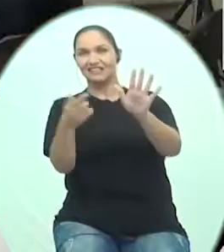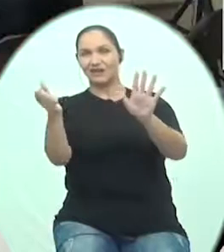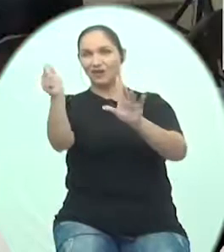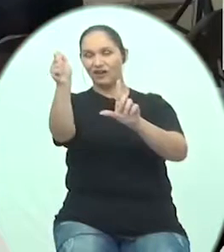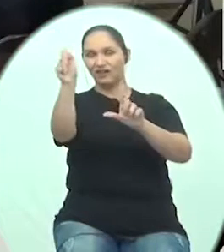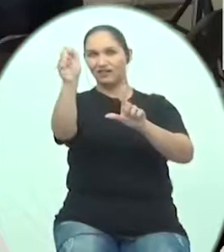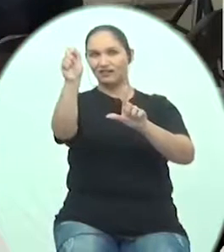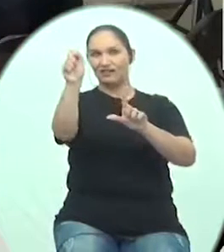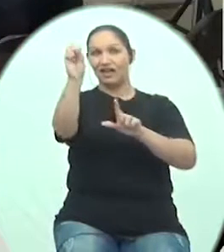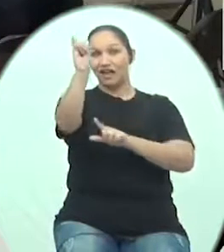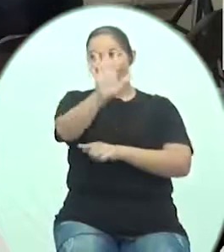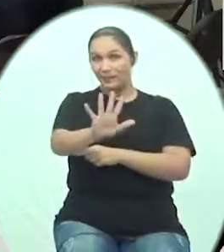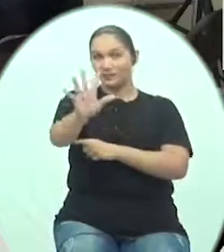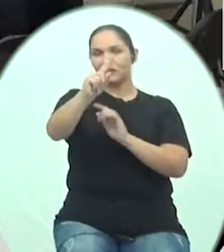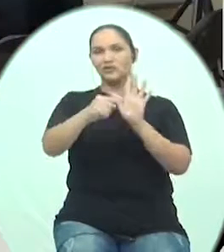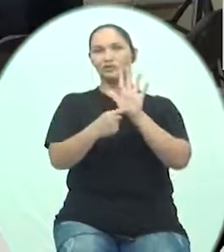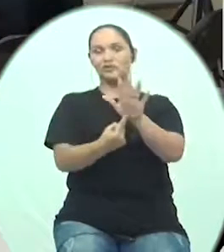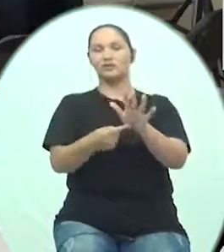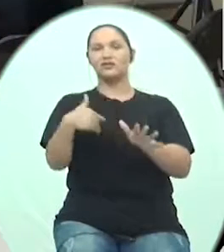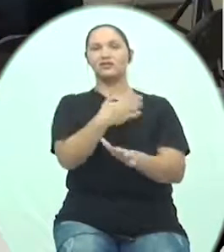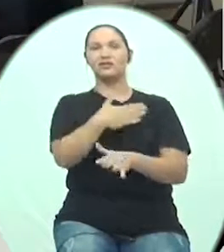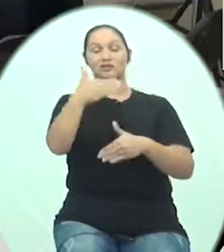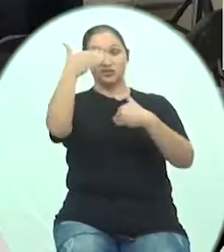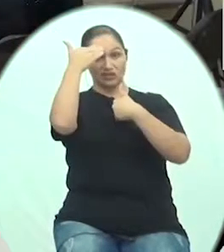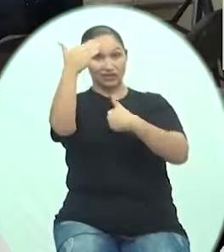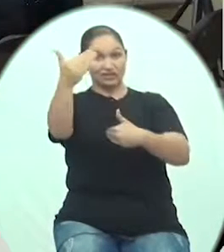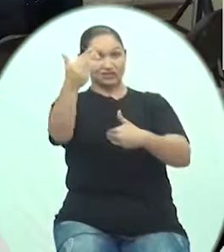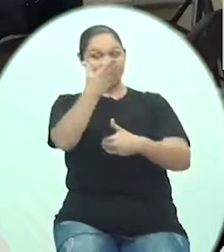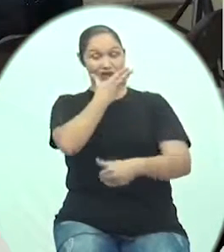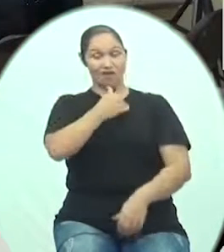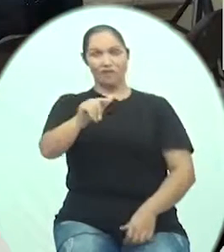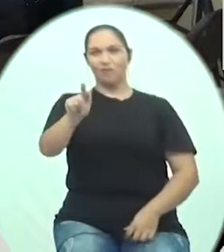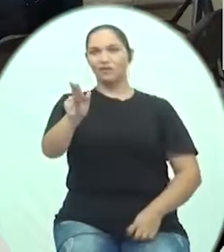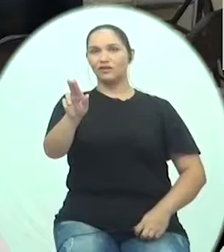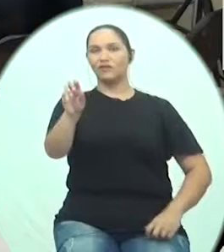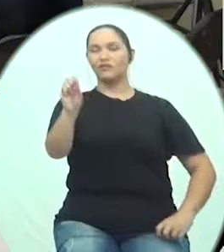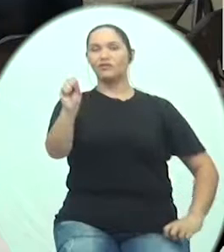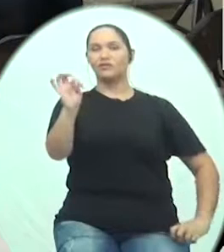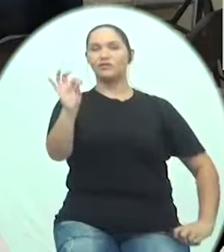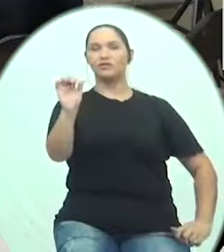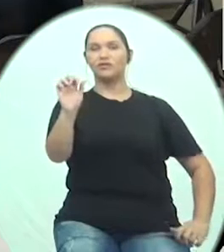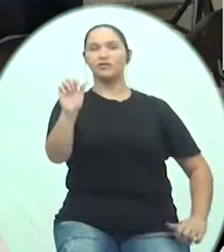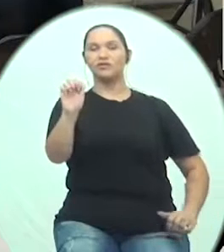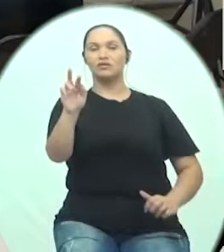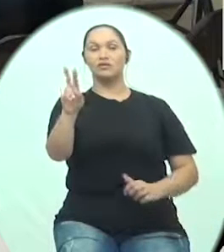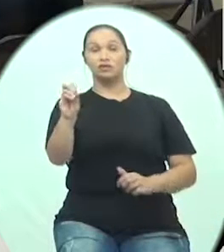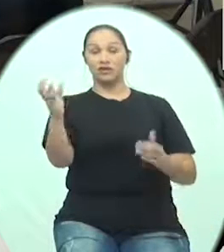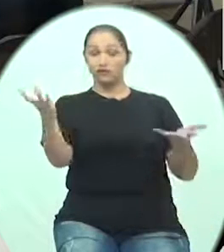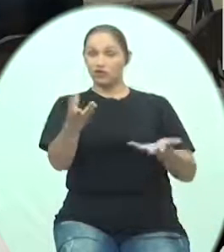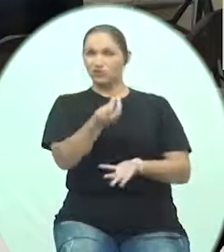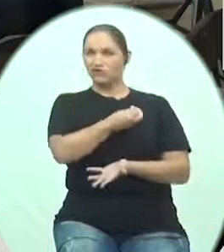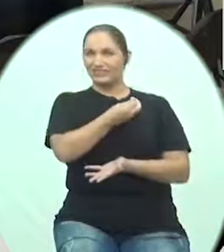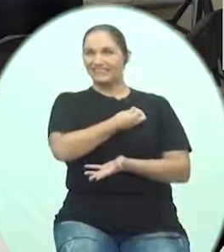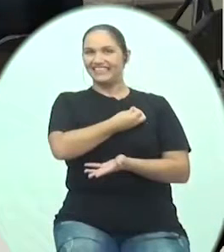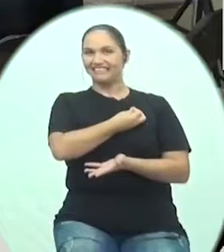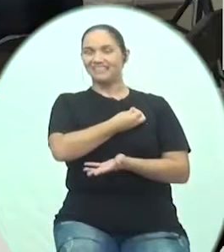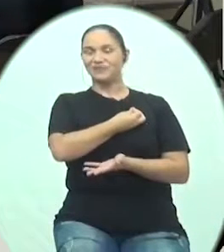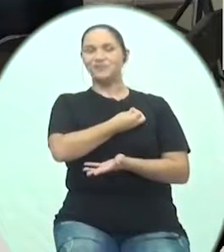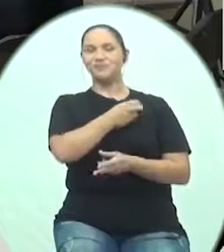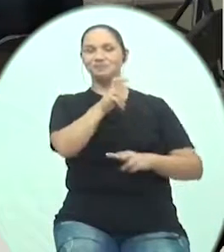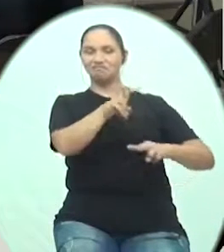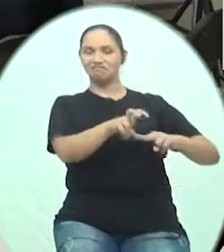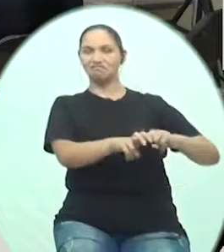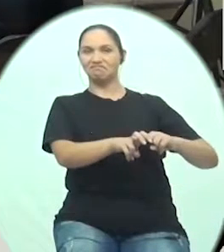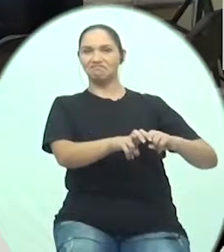público agradecer ao Gustavo tafen né que está sentado aqui eh eh